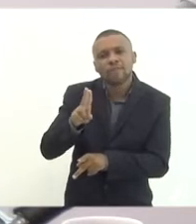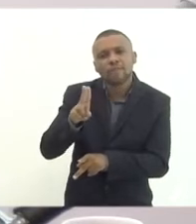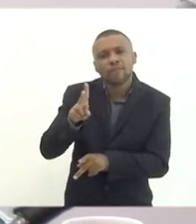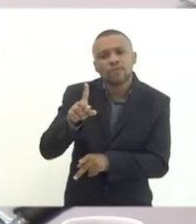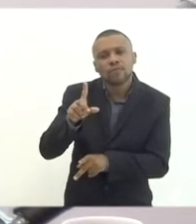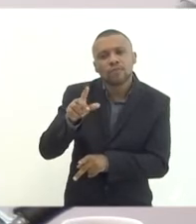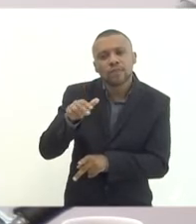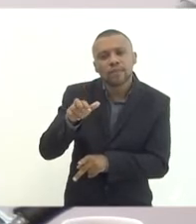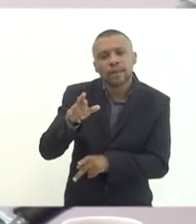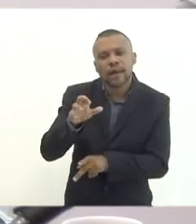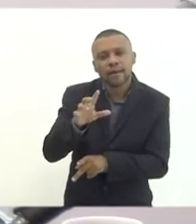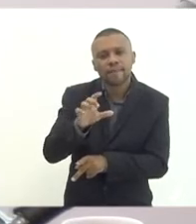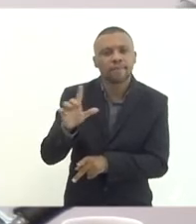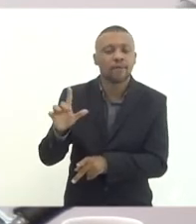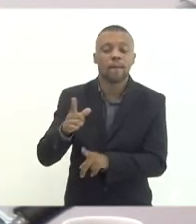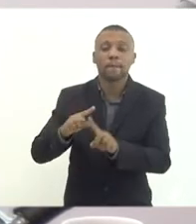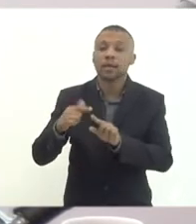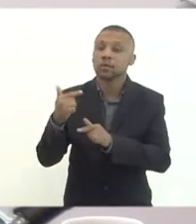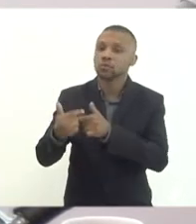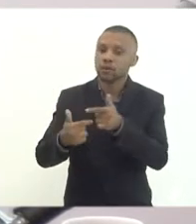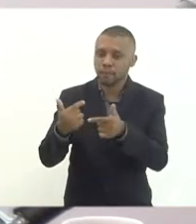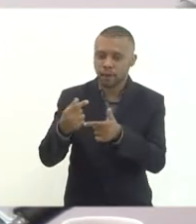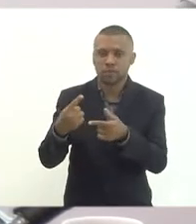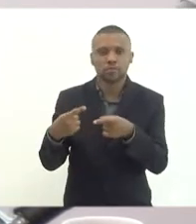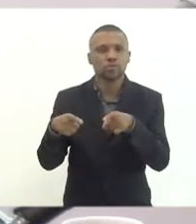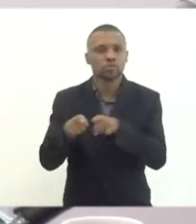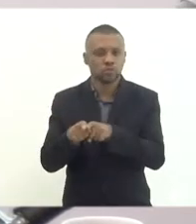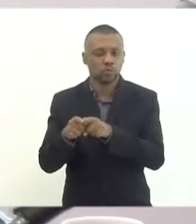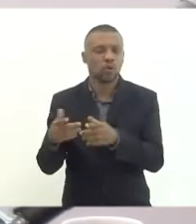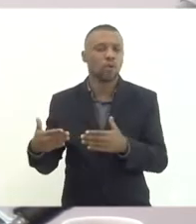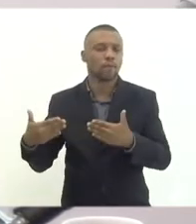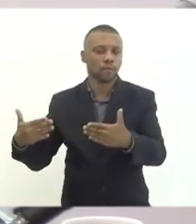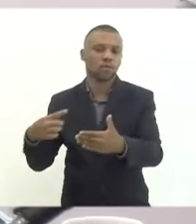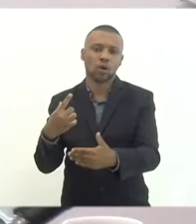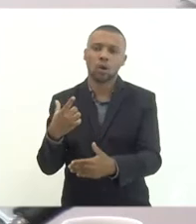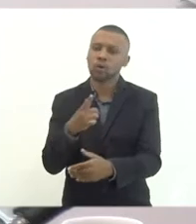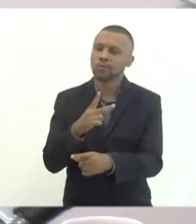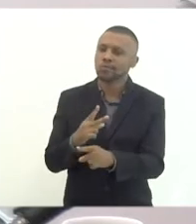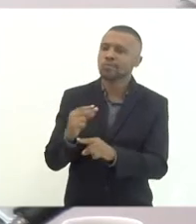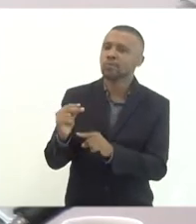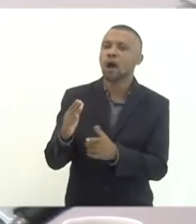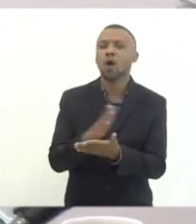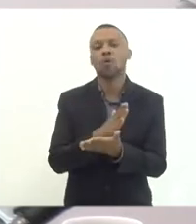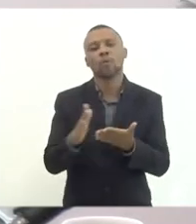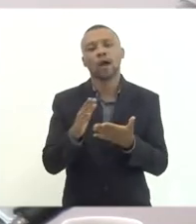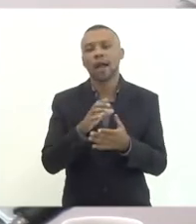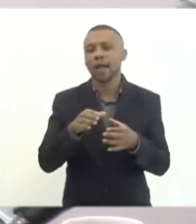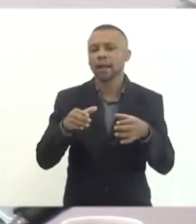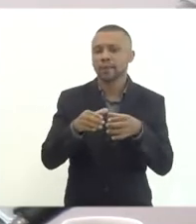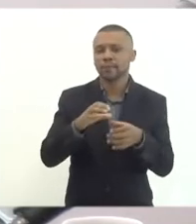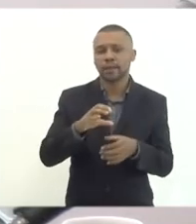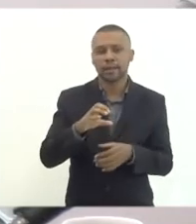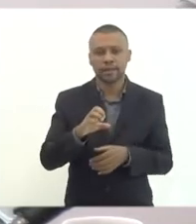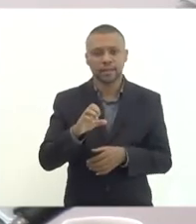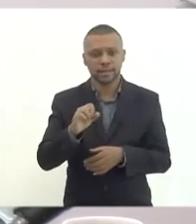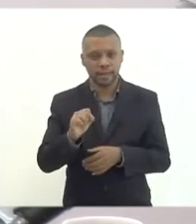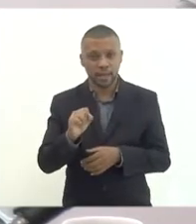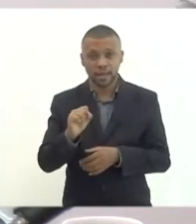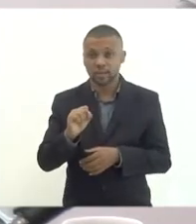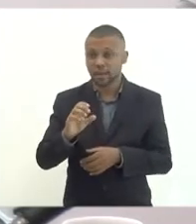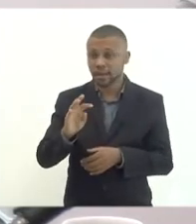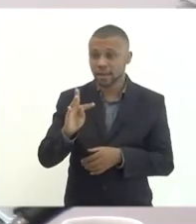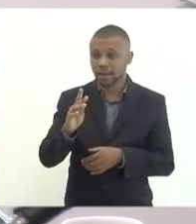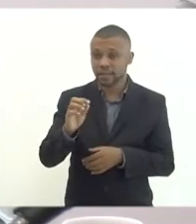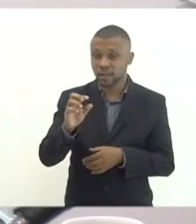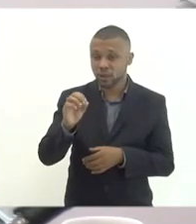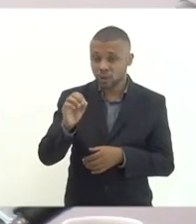vem batalhar junto Ministério a gente já teve algumas conquistas a equipe das és com a Teodora frente também era